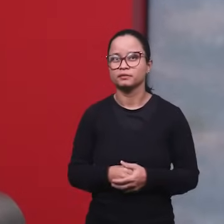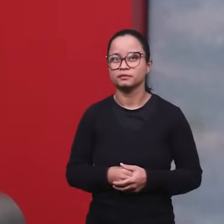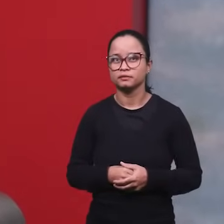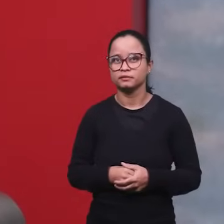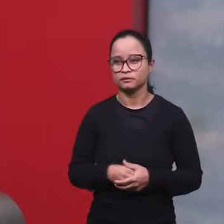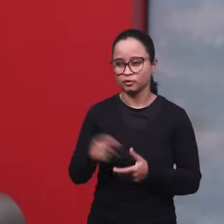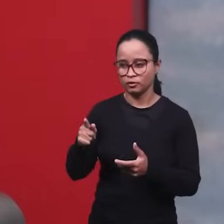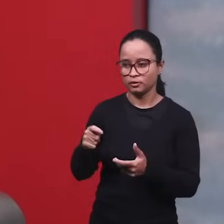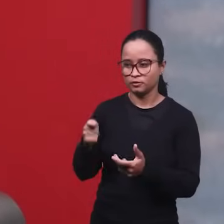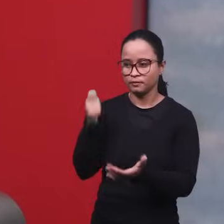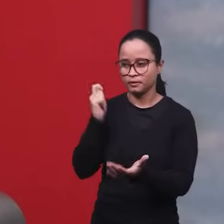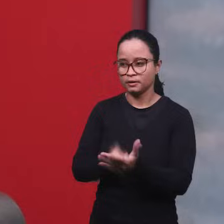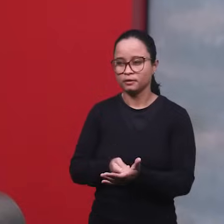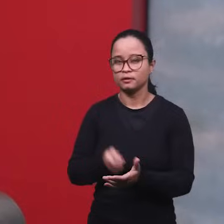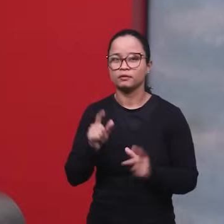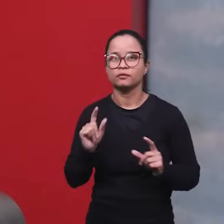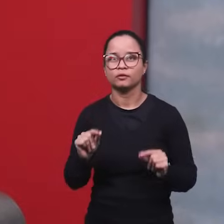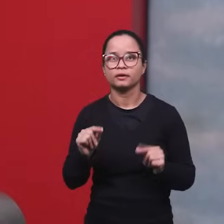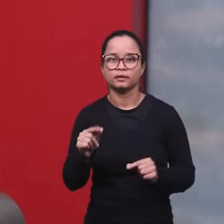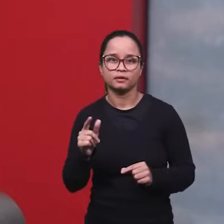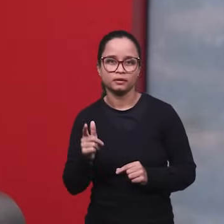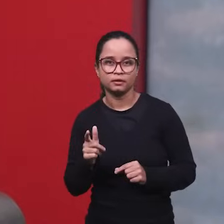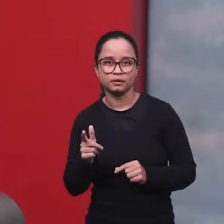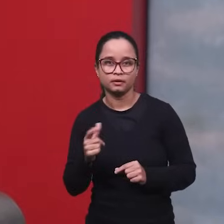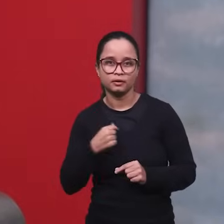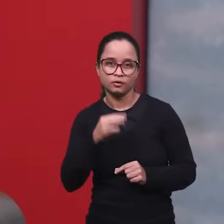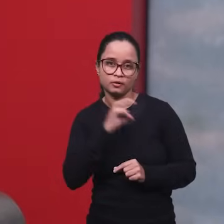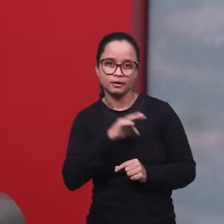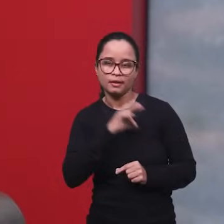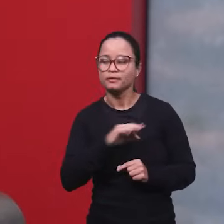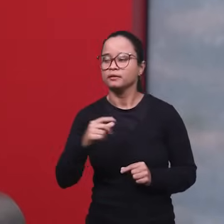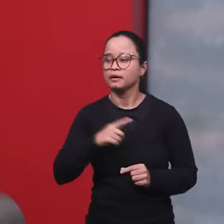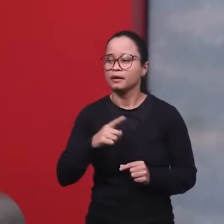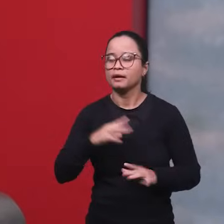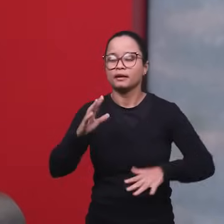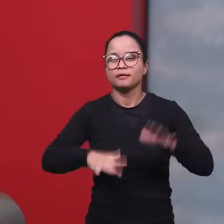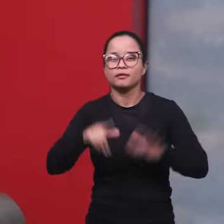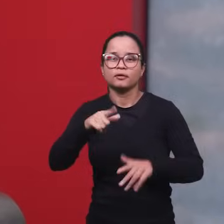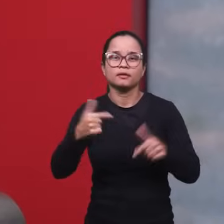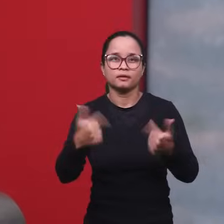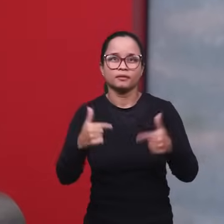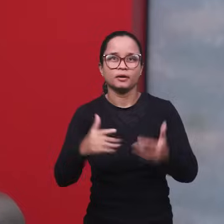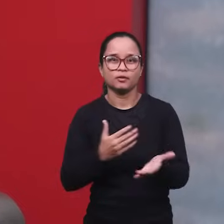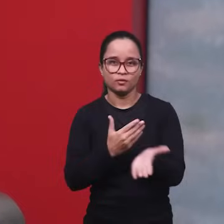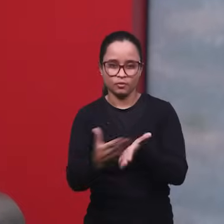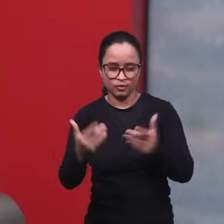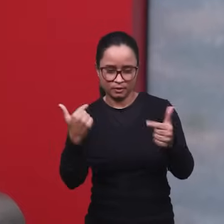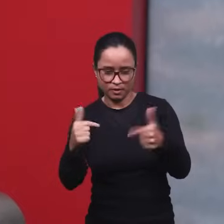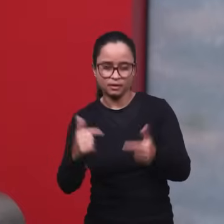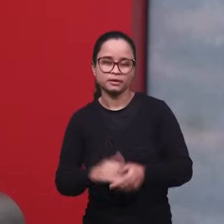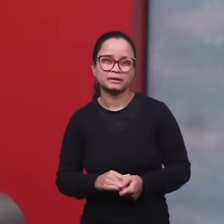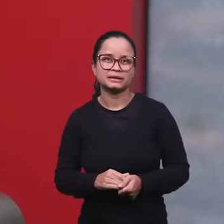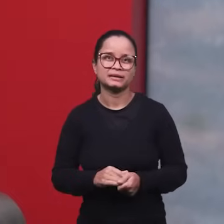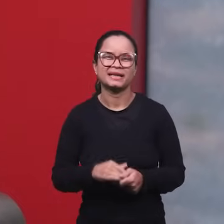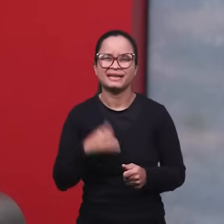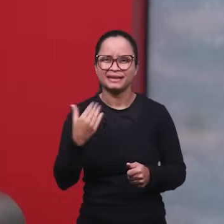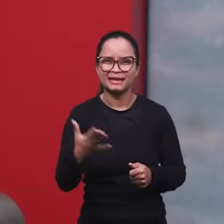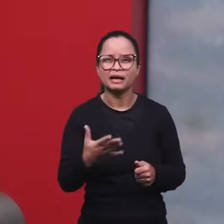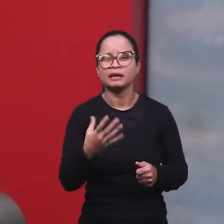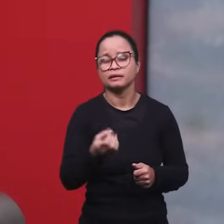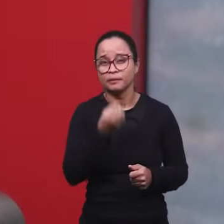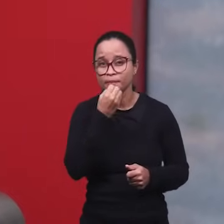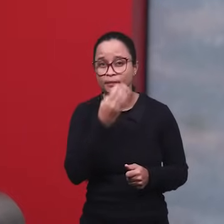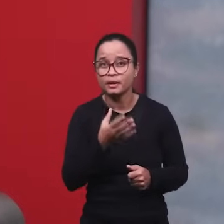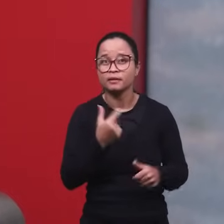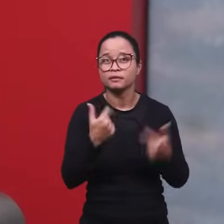preciso contribuir com aquilo que eu ganho, sabe? Em cima daquilo que eu ganho. Porque senão, às vezes, você está trabalhando, começou a trabalhar e está empreendendo